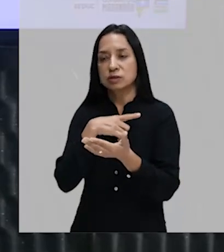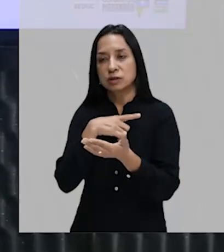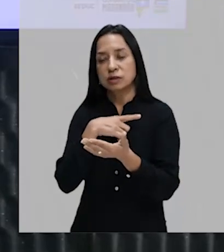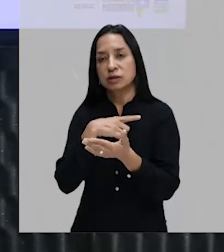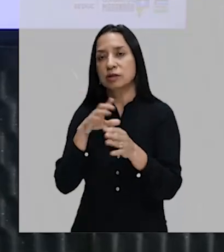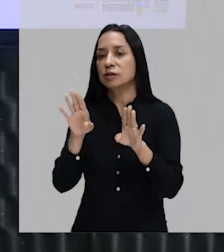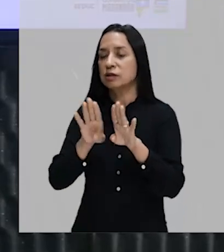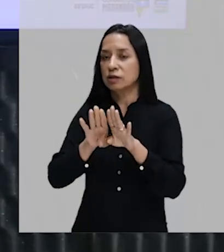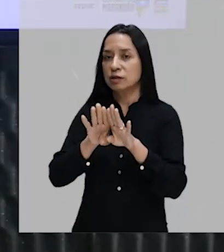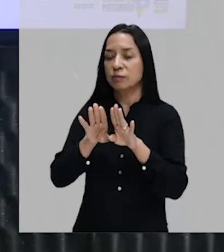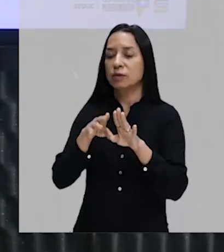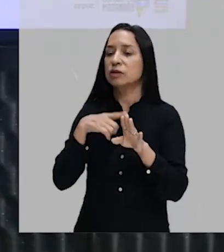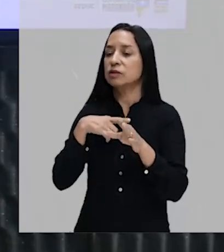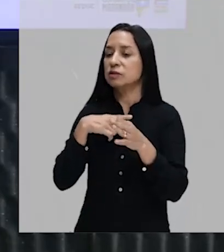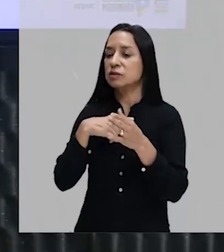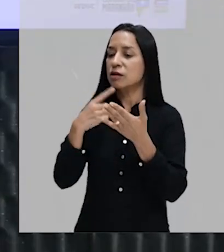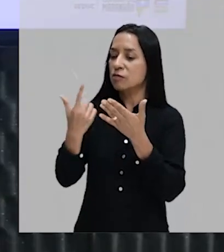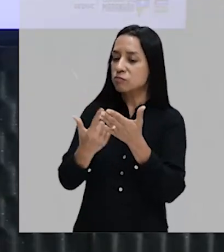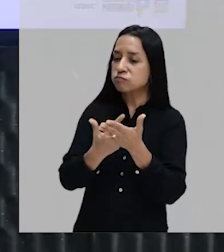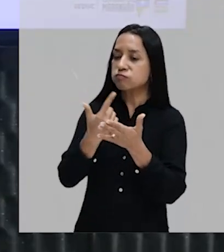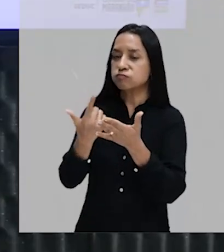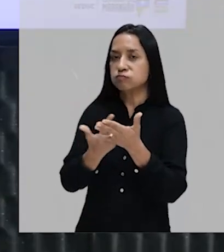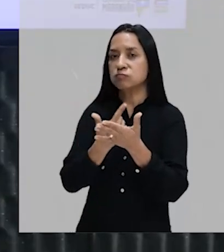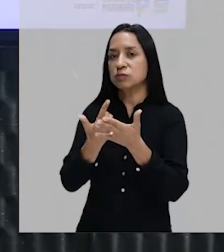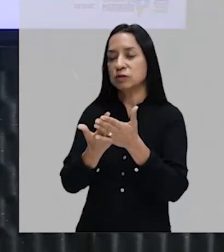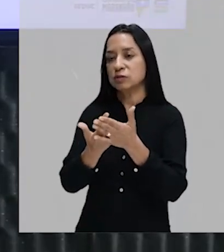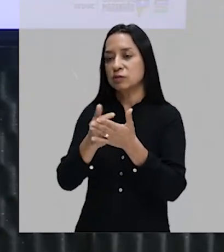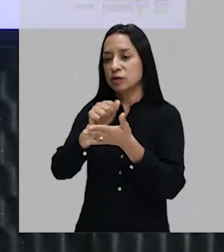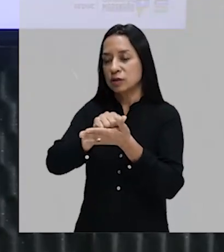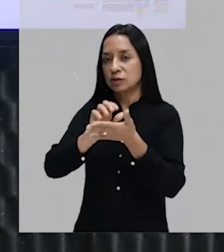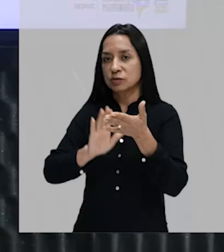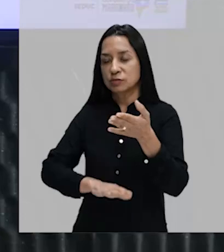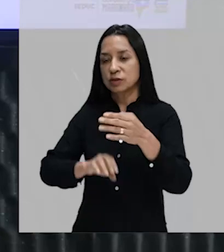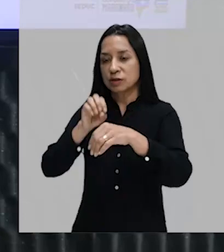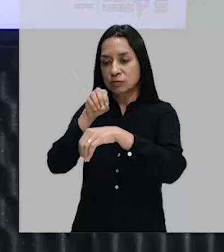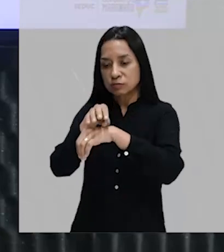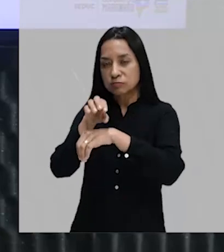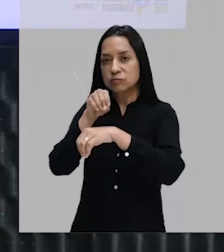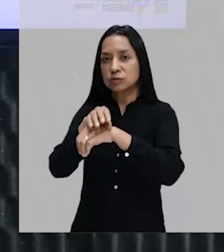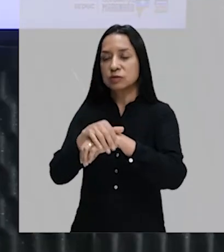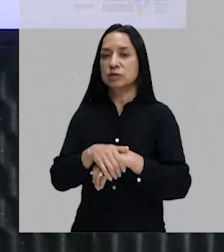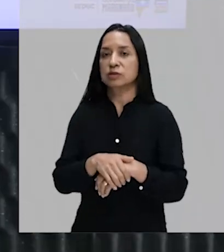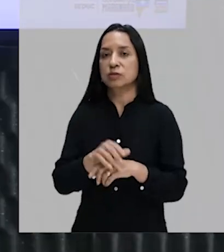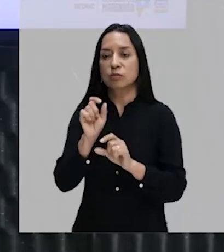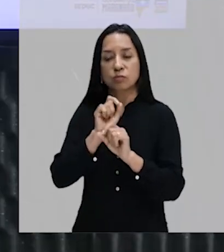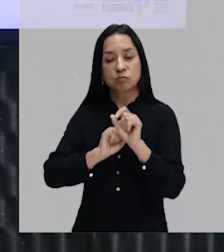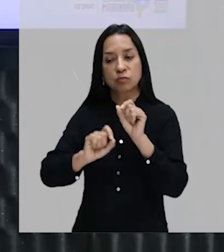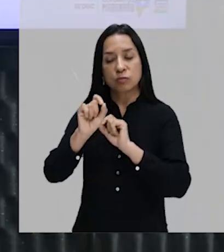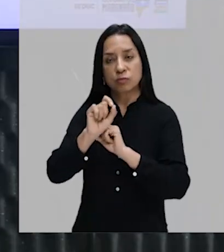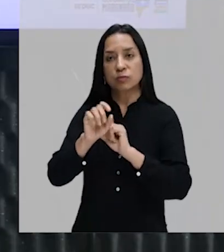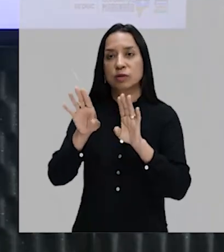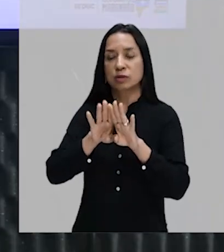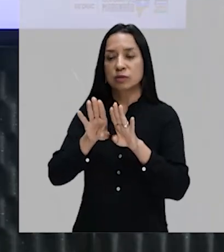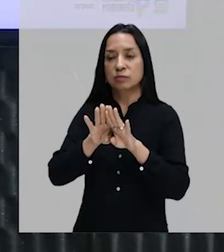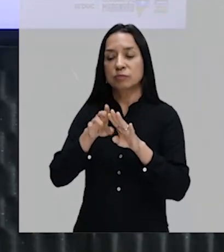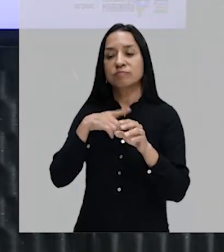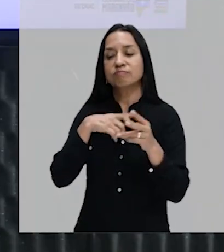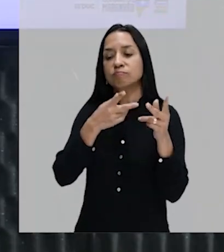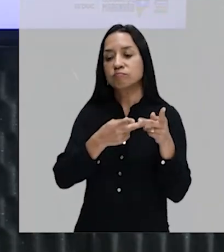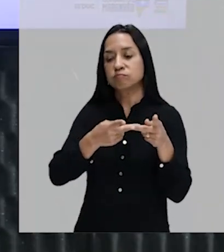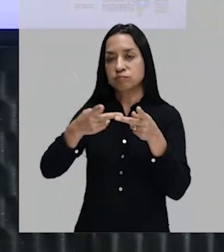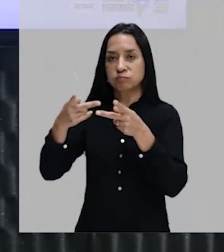têm acesso a apostilas, atividades, dicas. E por falar em dicas, eu tenho para vocês um